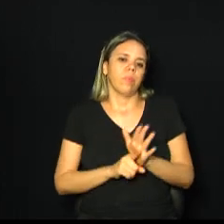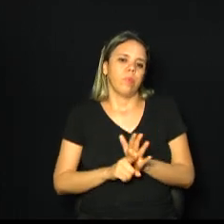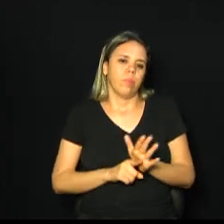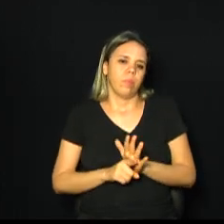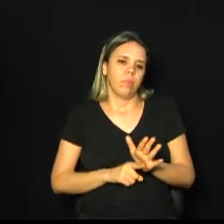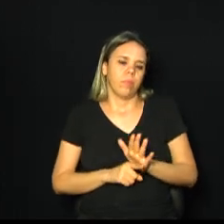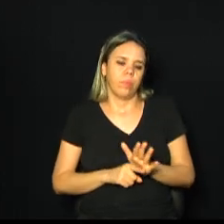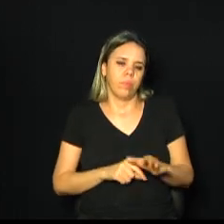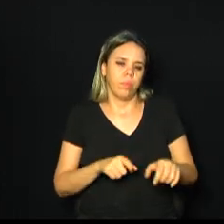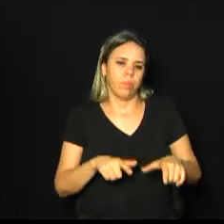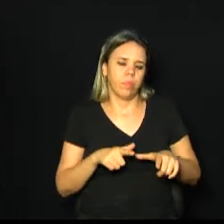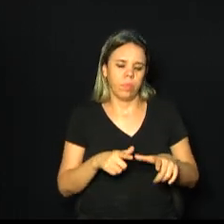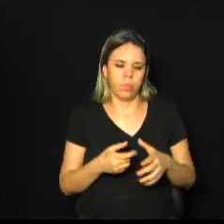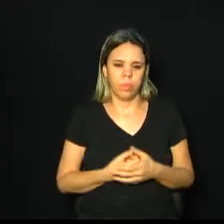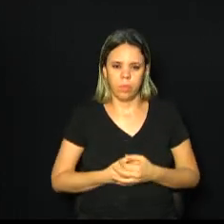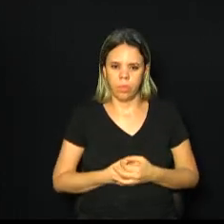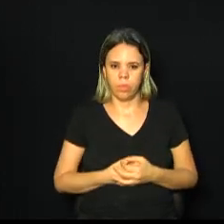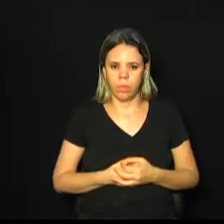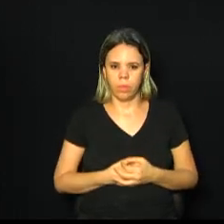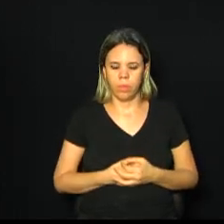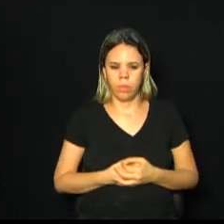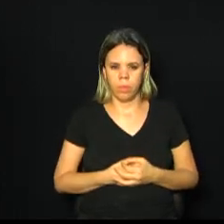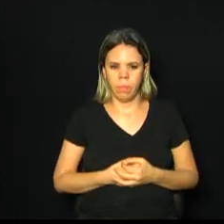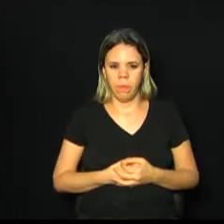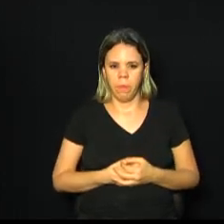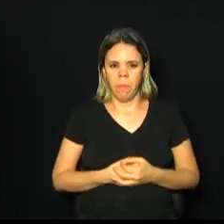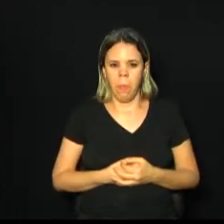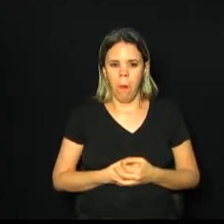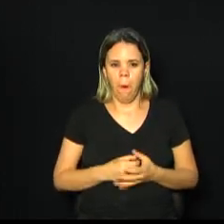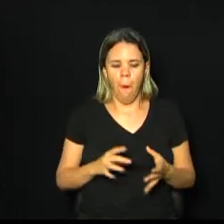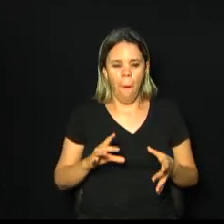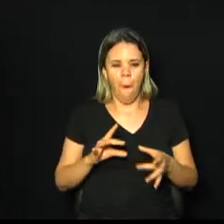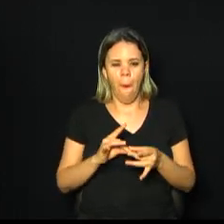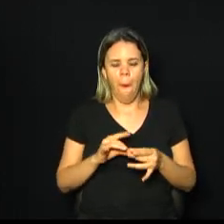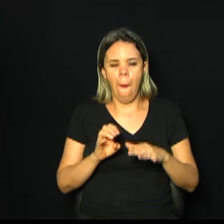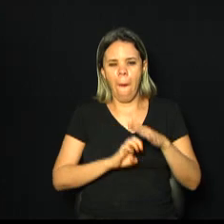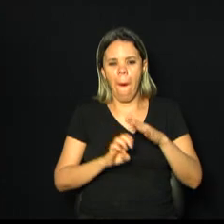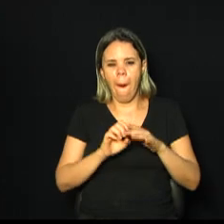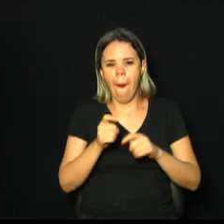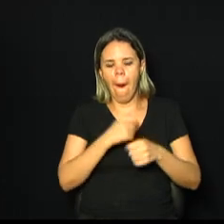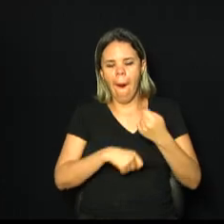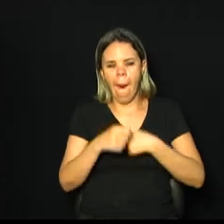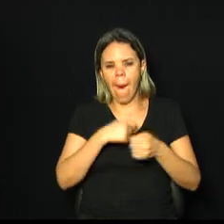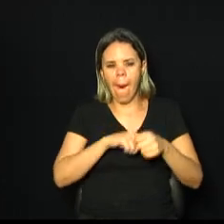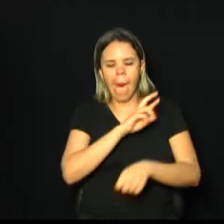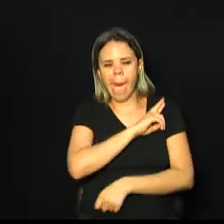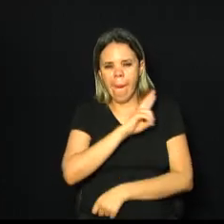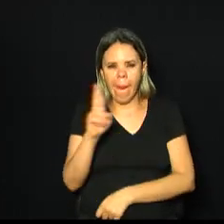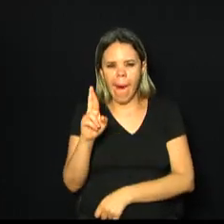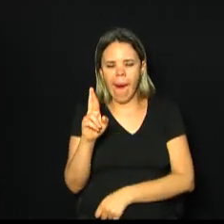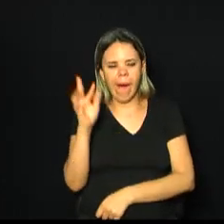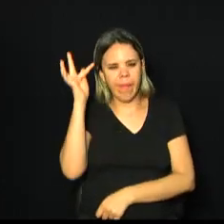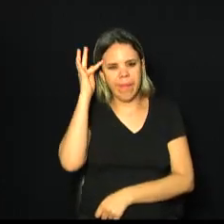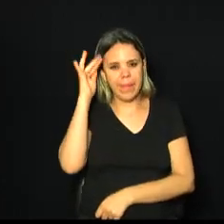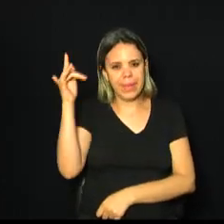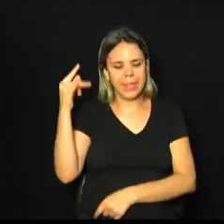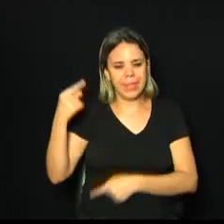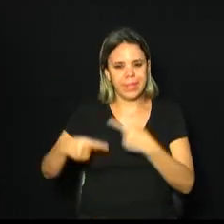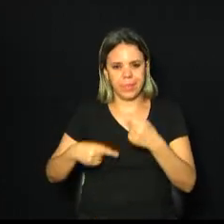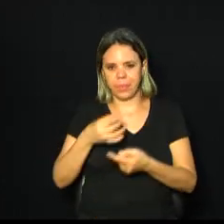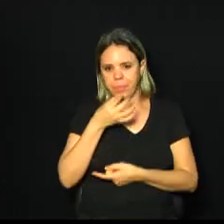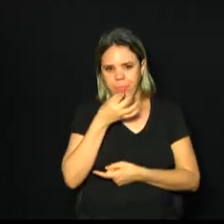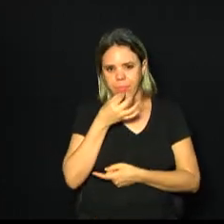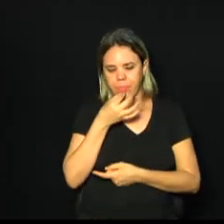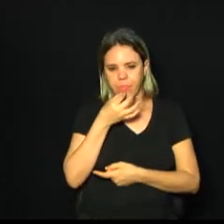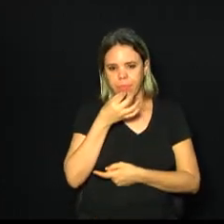os titulares de dados relacionados com filiação, a organização de caráter religioso, filosófico ou político,